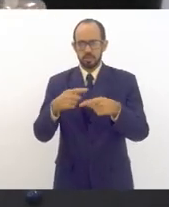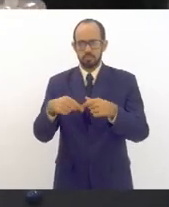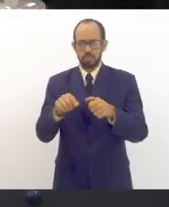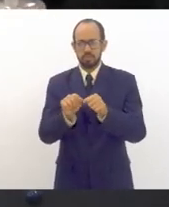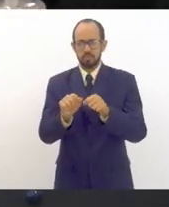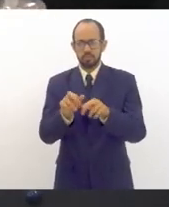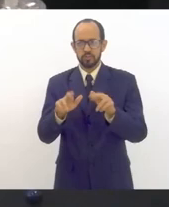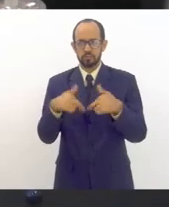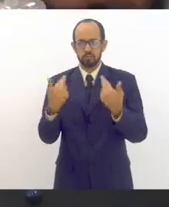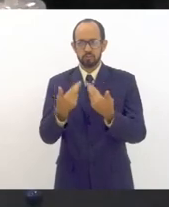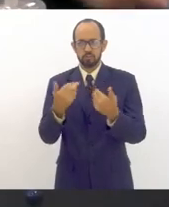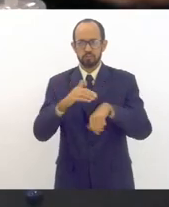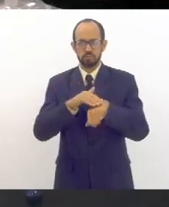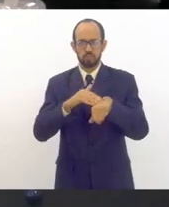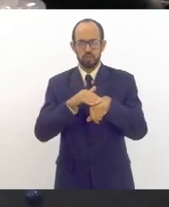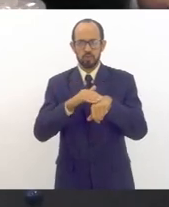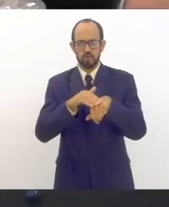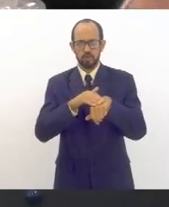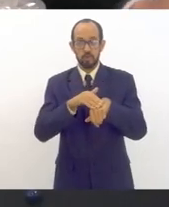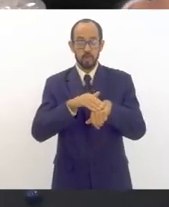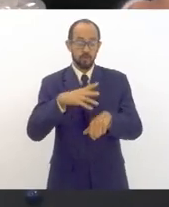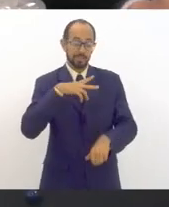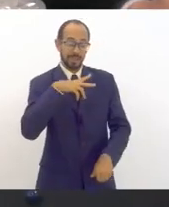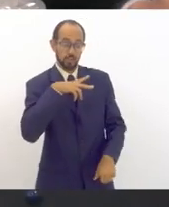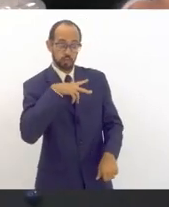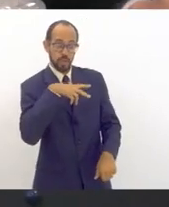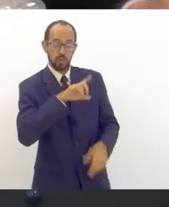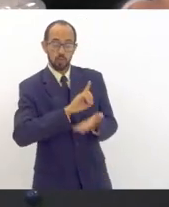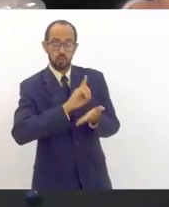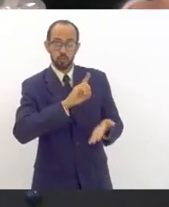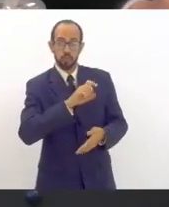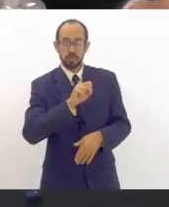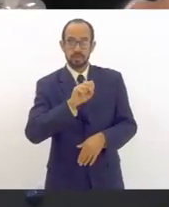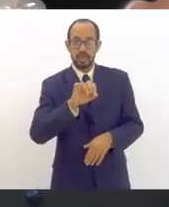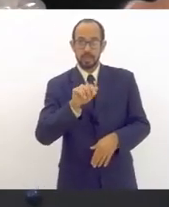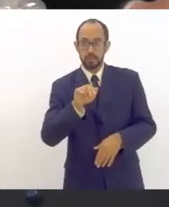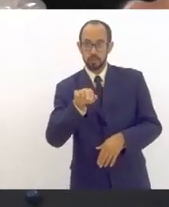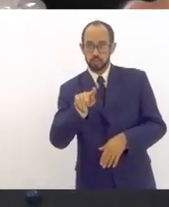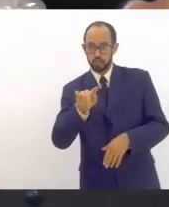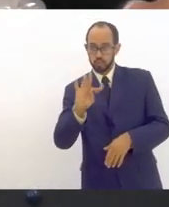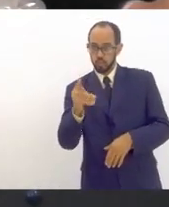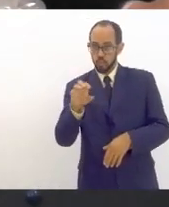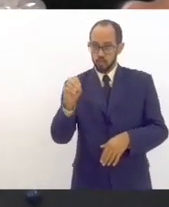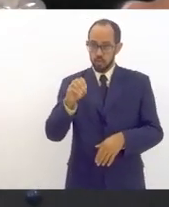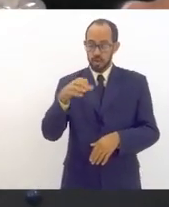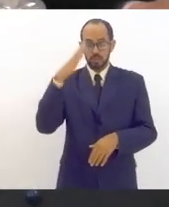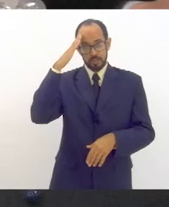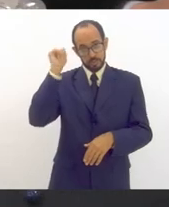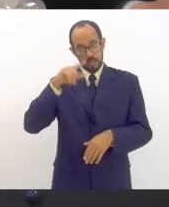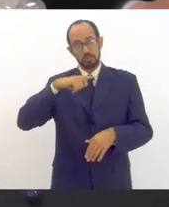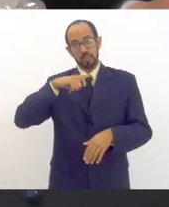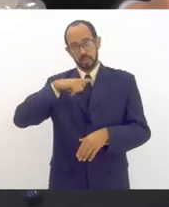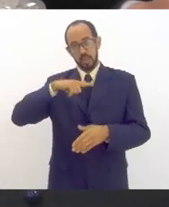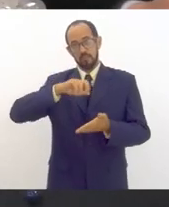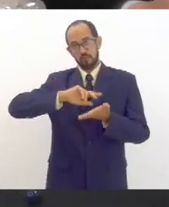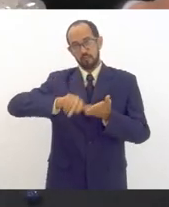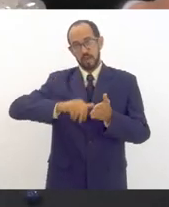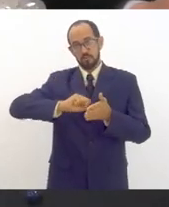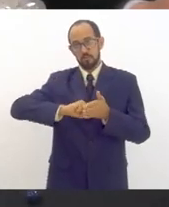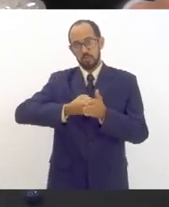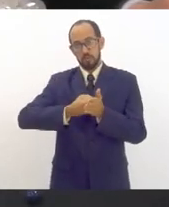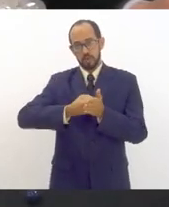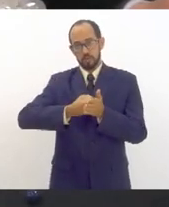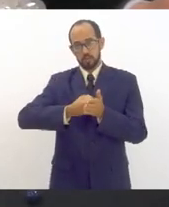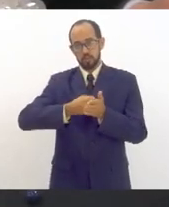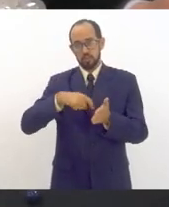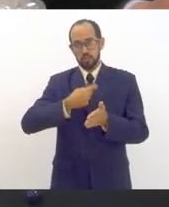uma conversa com o doutor Serginho. Nós sabemos que tem muitos vetos aqui, que se nós formos